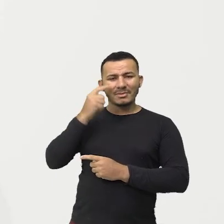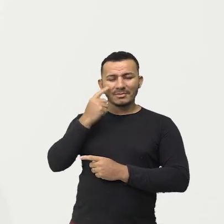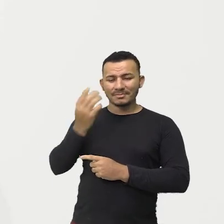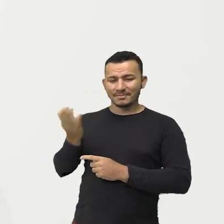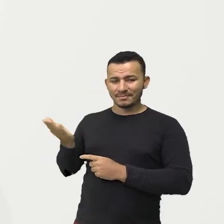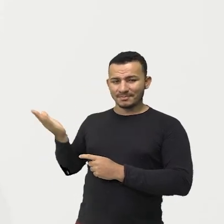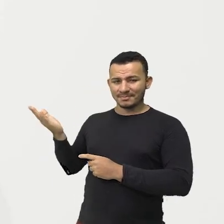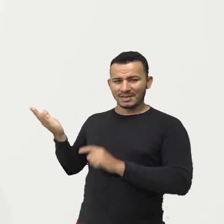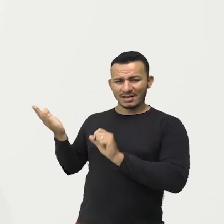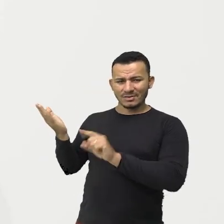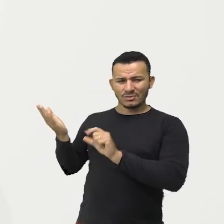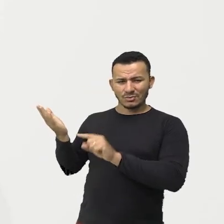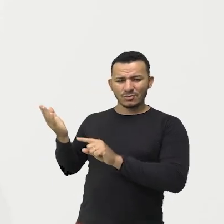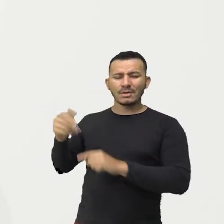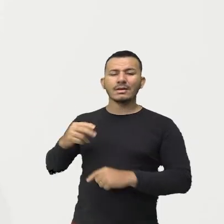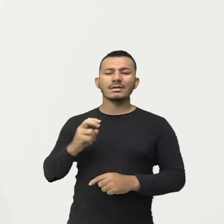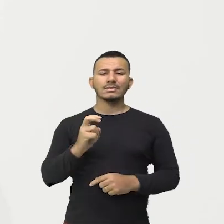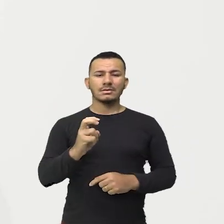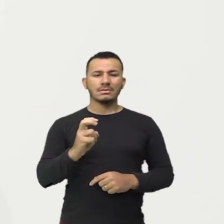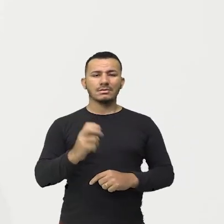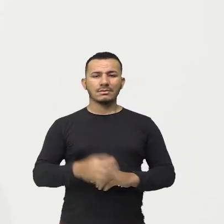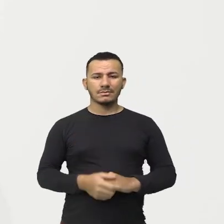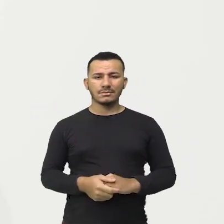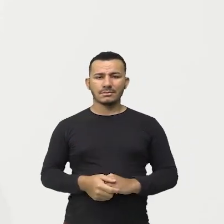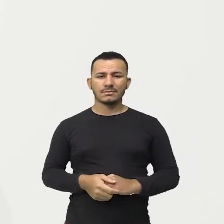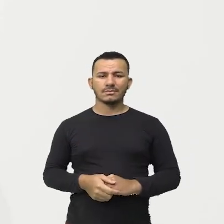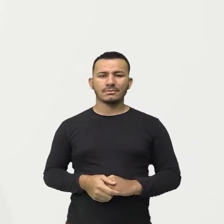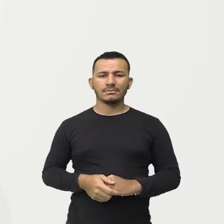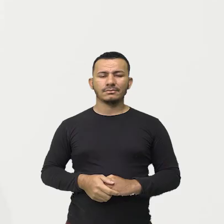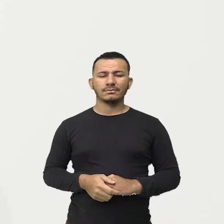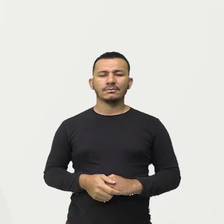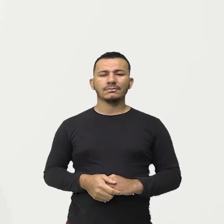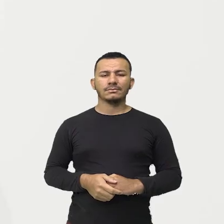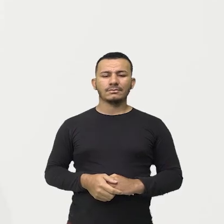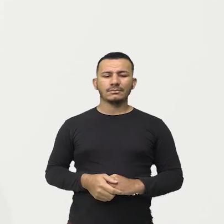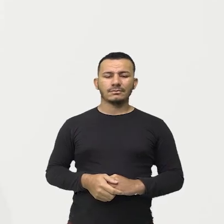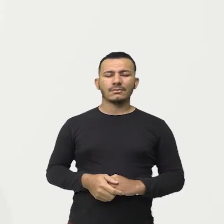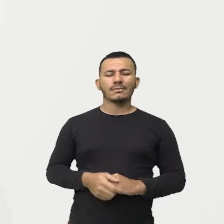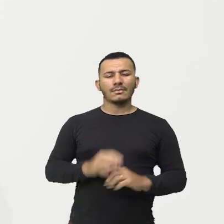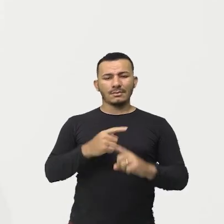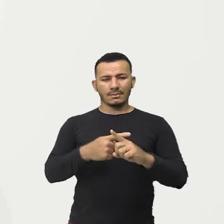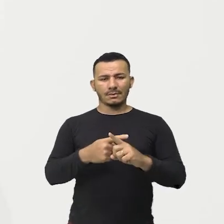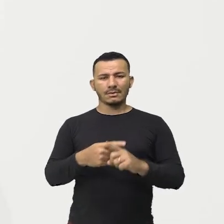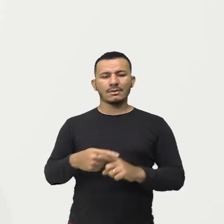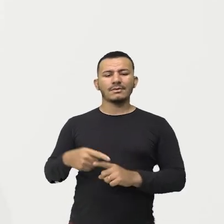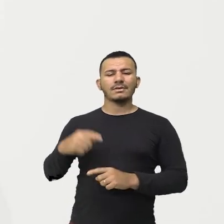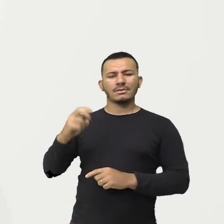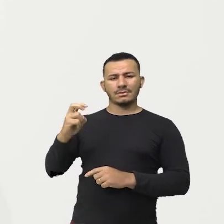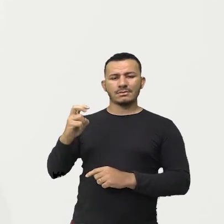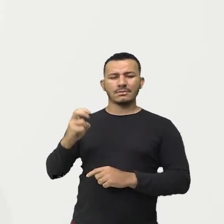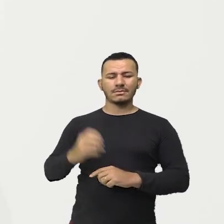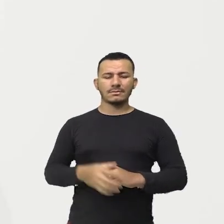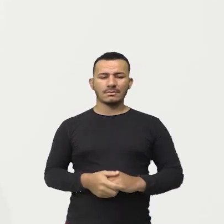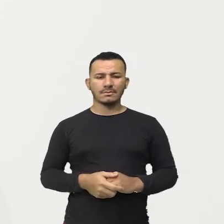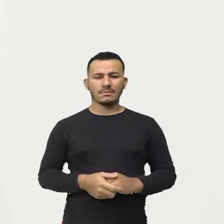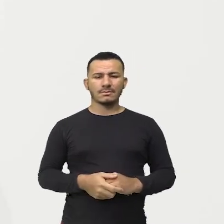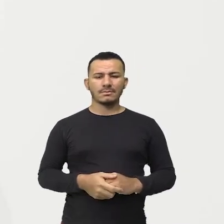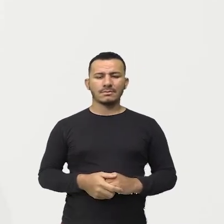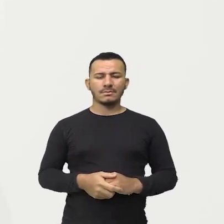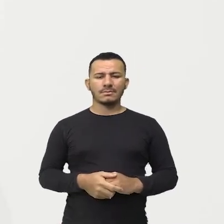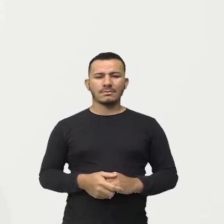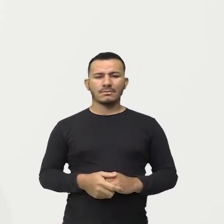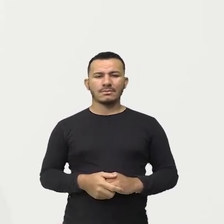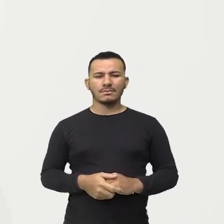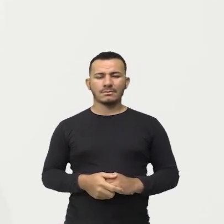ó. O x vale 5. Então, isso aqui vezes 5.